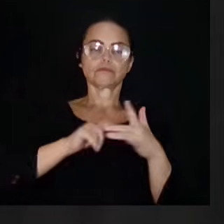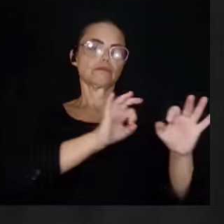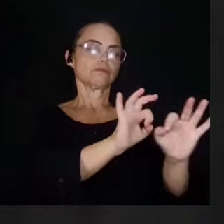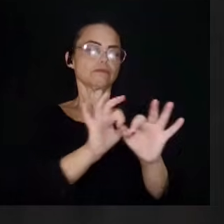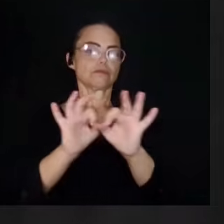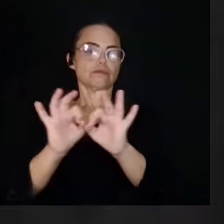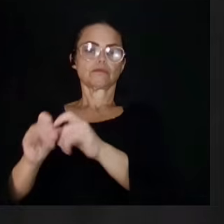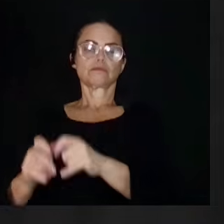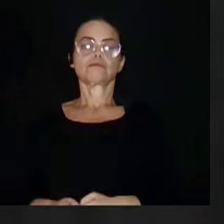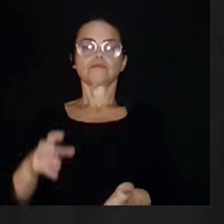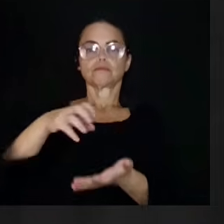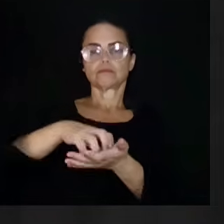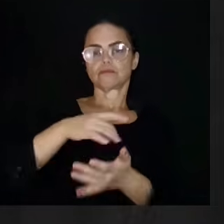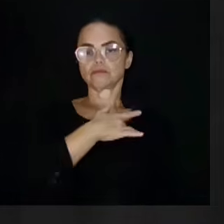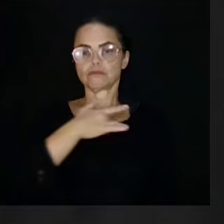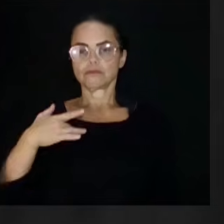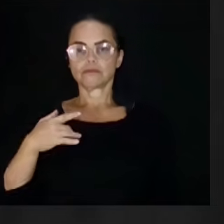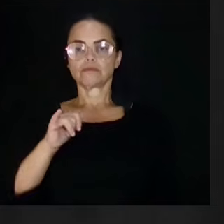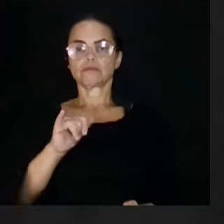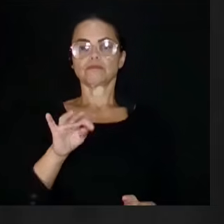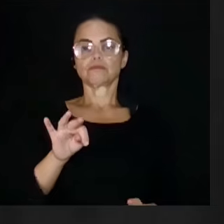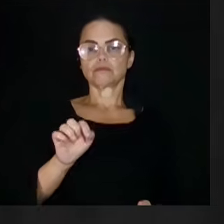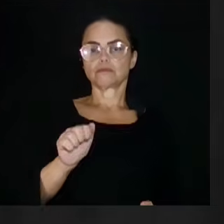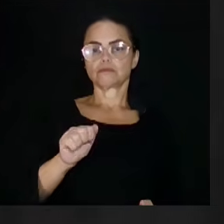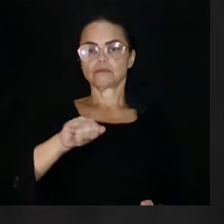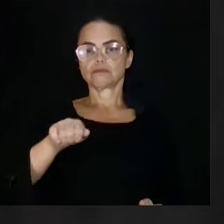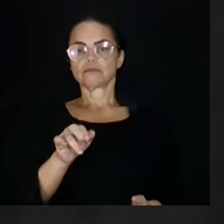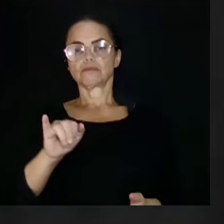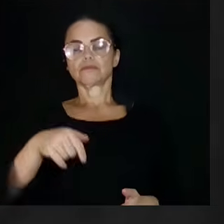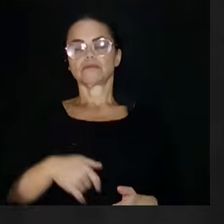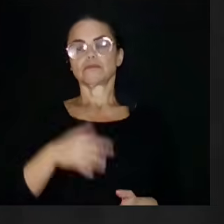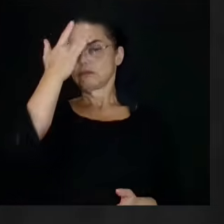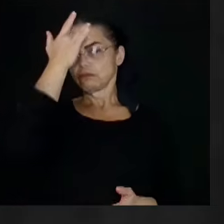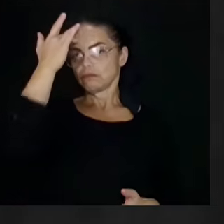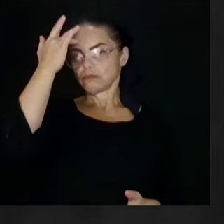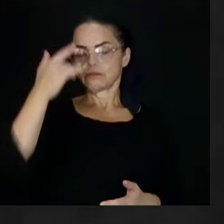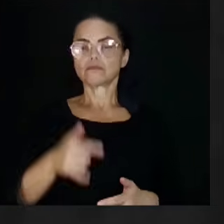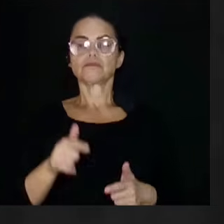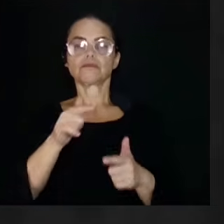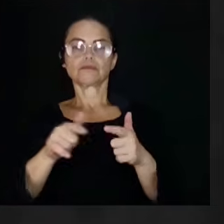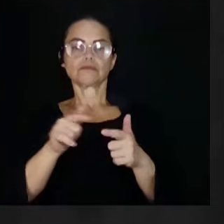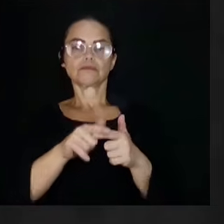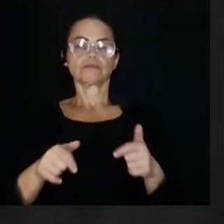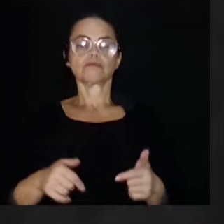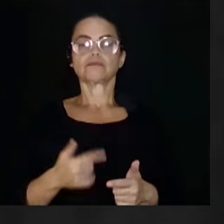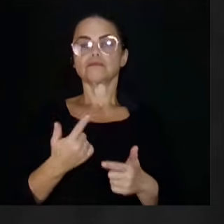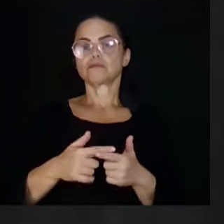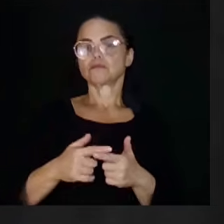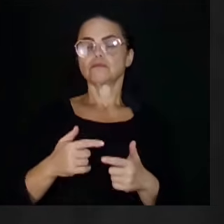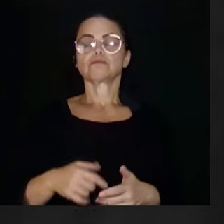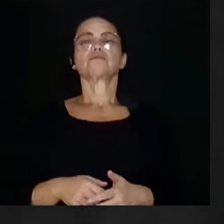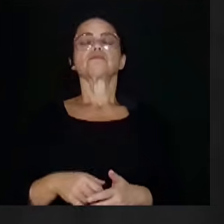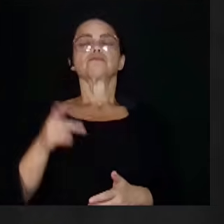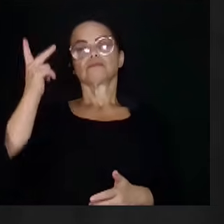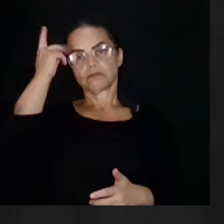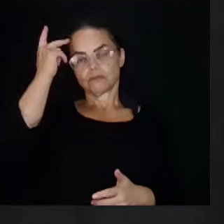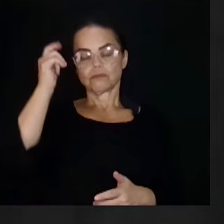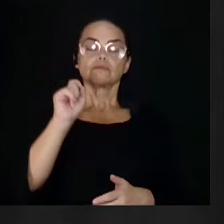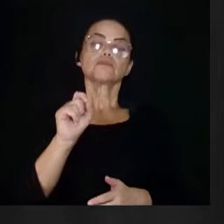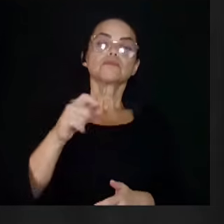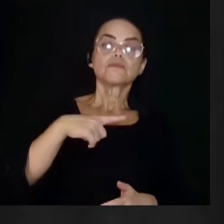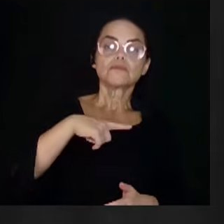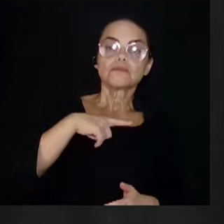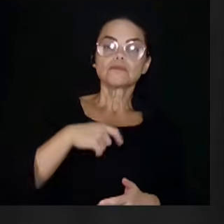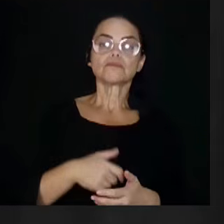de Itajaí. Então essa questão da saúde mental é uma, porque geralmente o que a gente tem, né, em todos